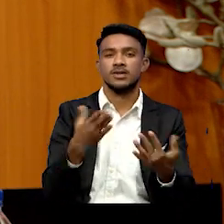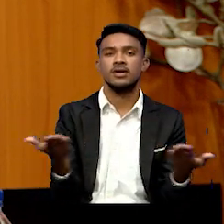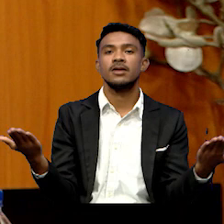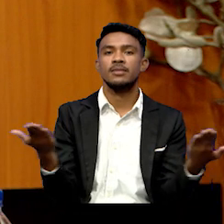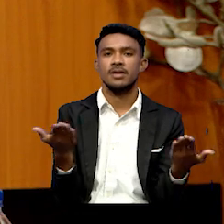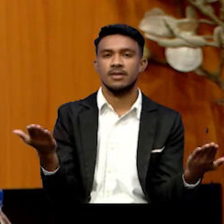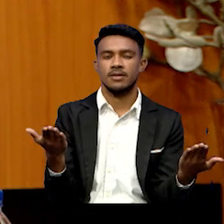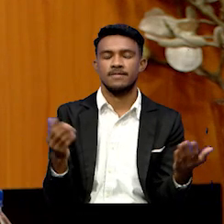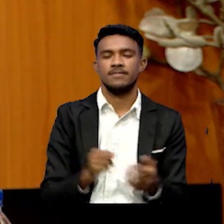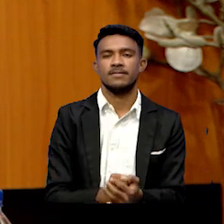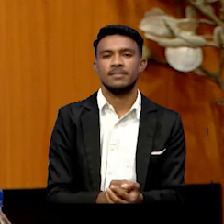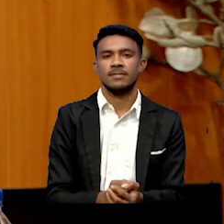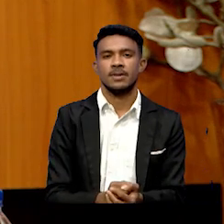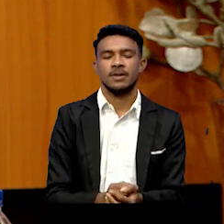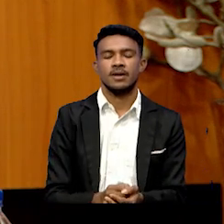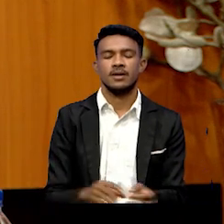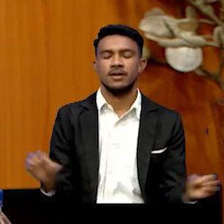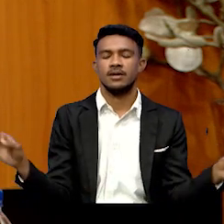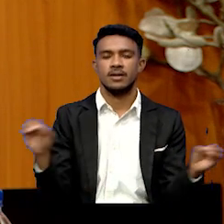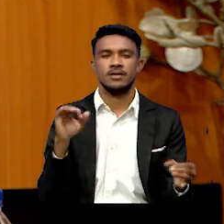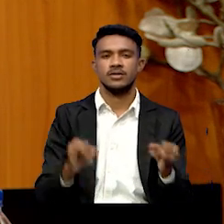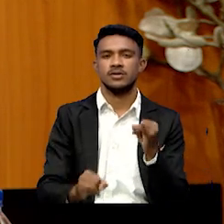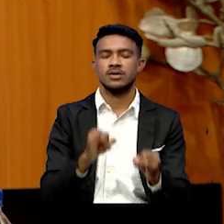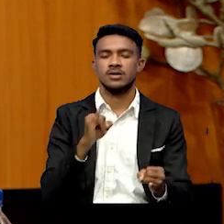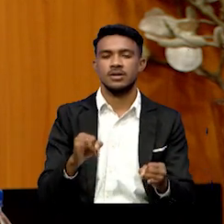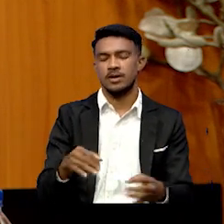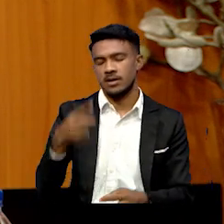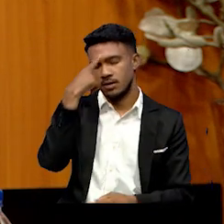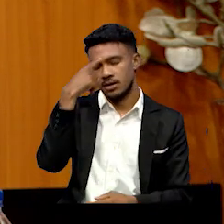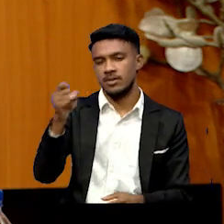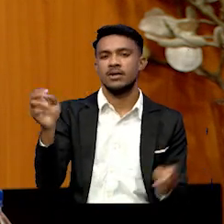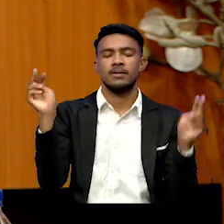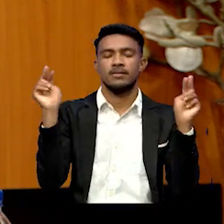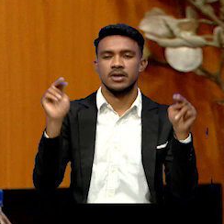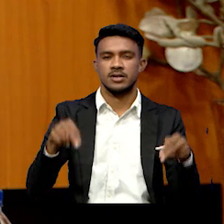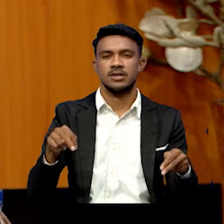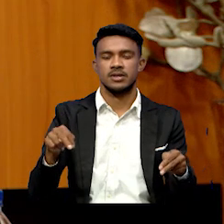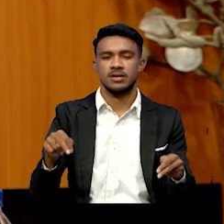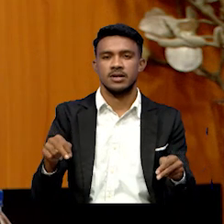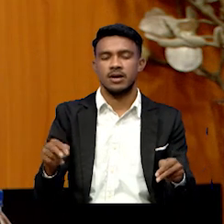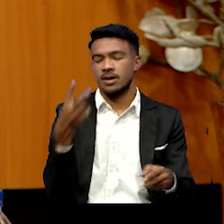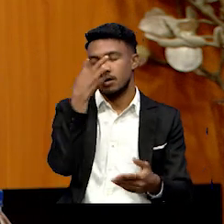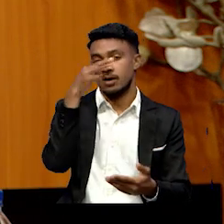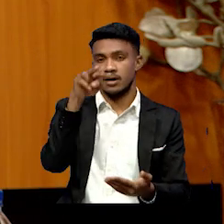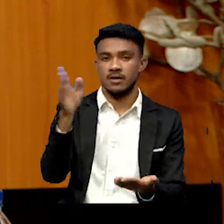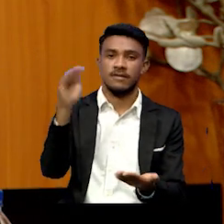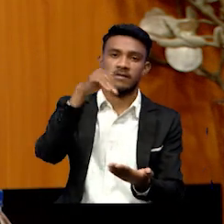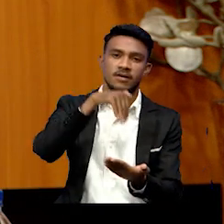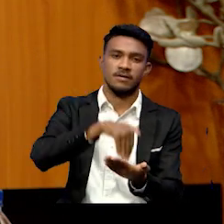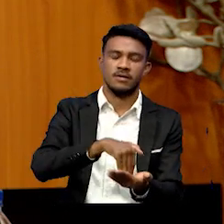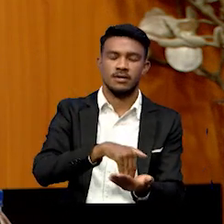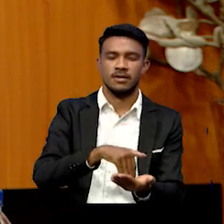ne injustiça. Também ne precisa rebe filafal.